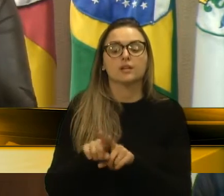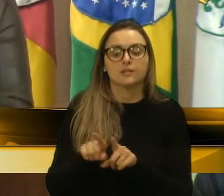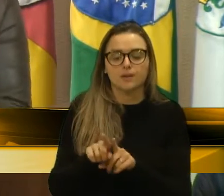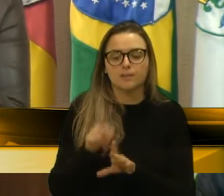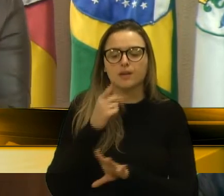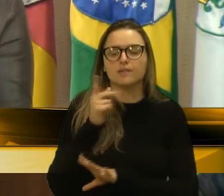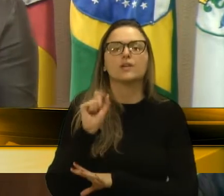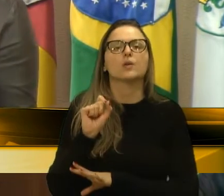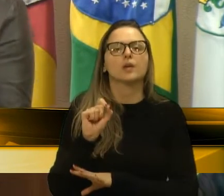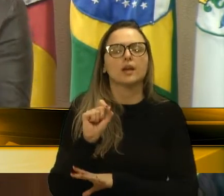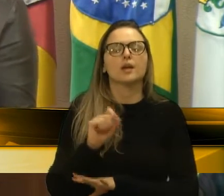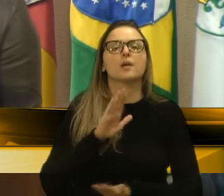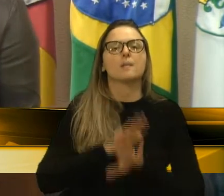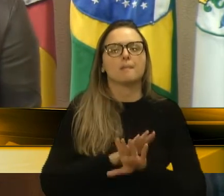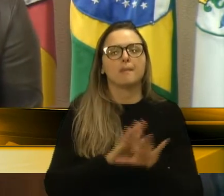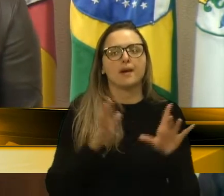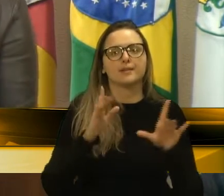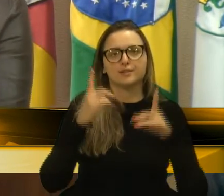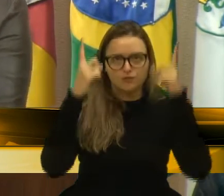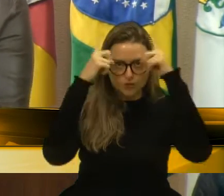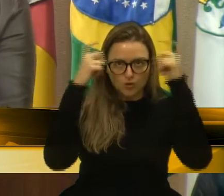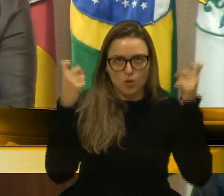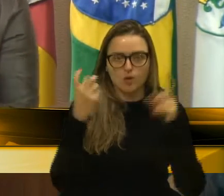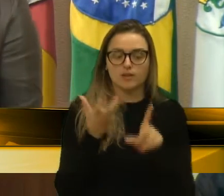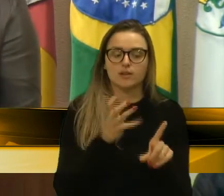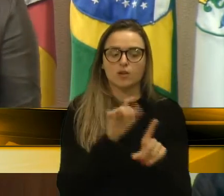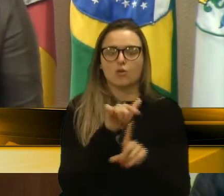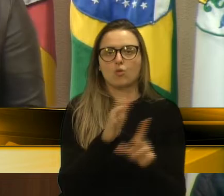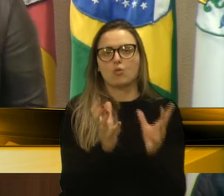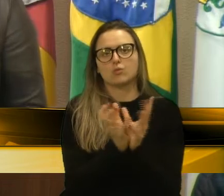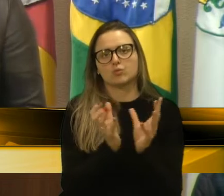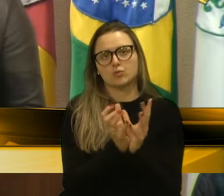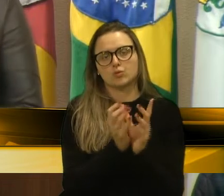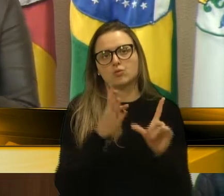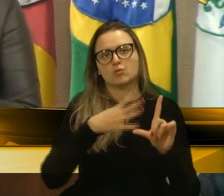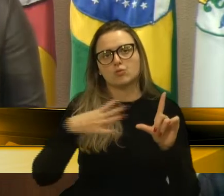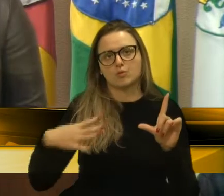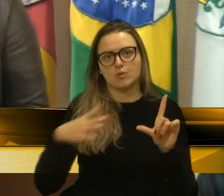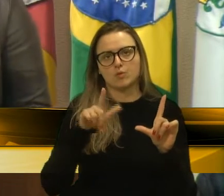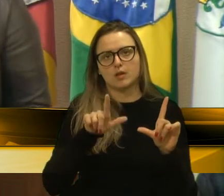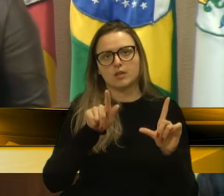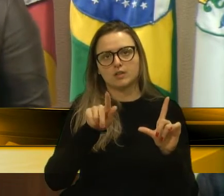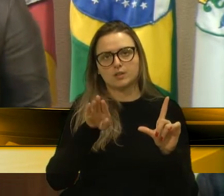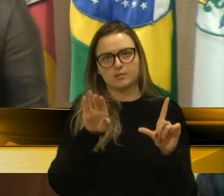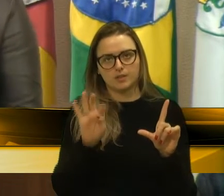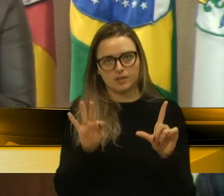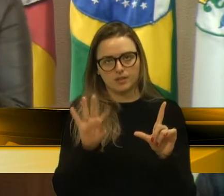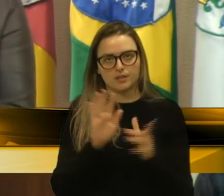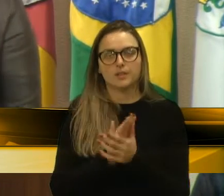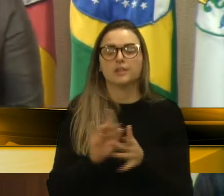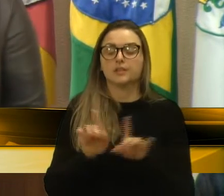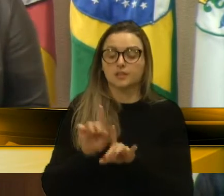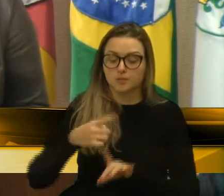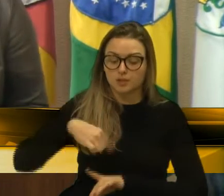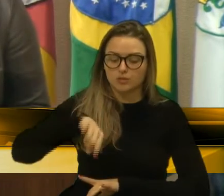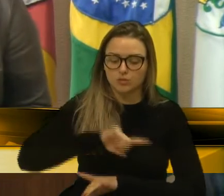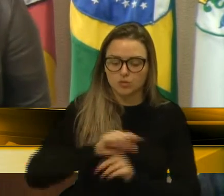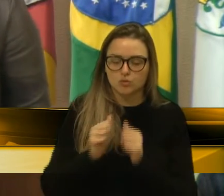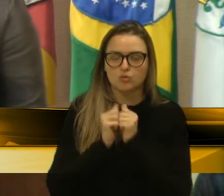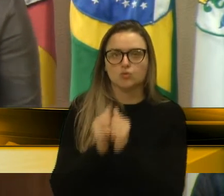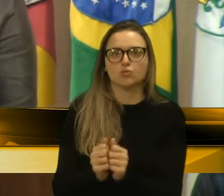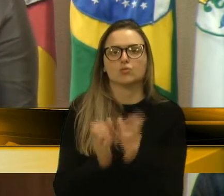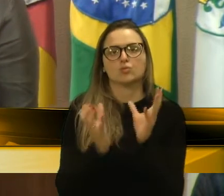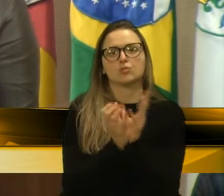a violência que essa população está sofrendo. Então, eu quero aqui registrar e dizer que estaremos juntos com a população